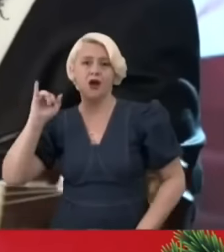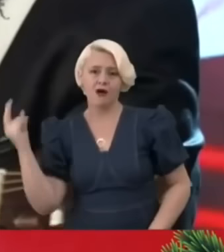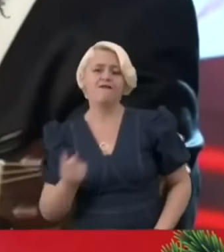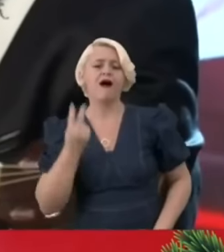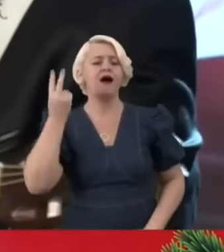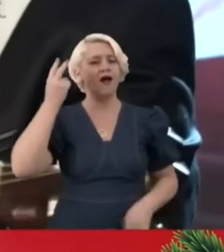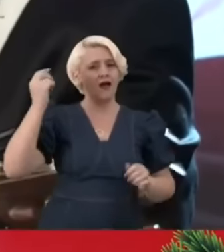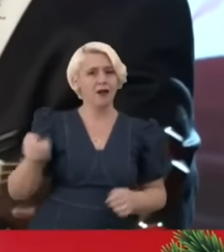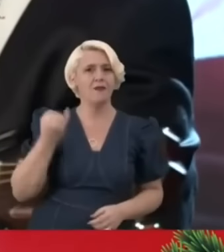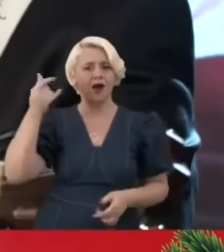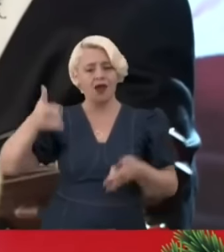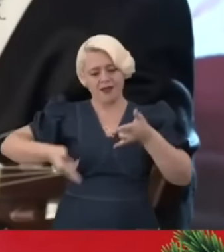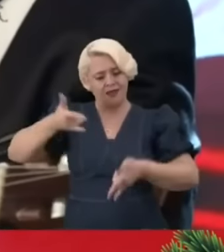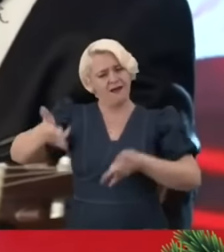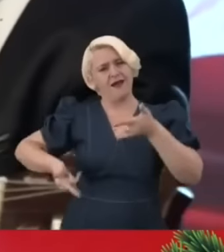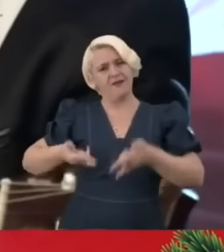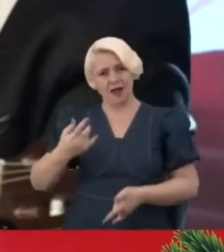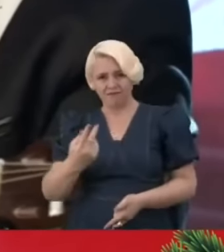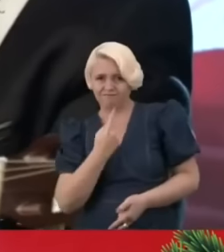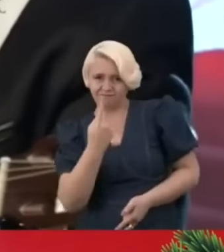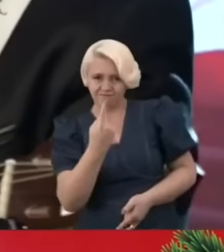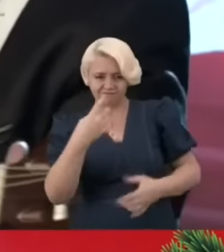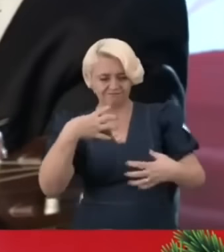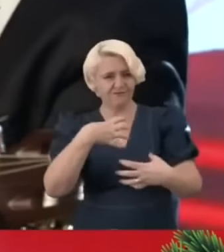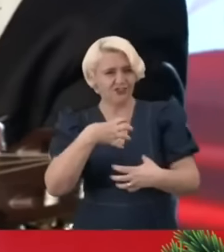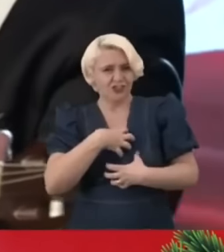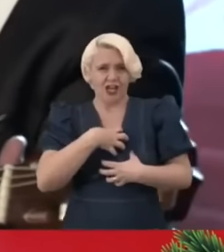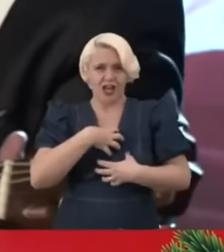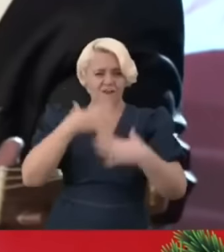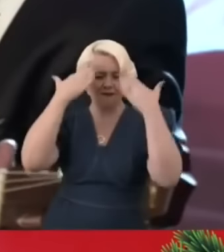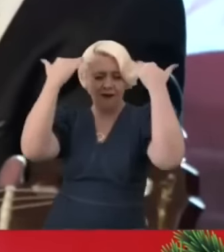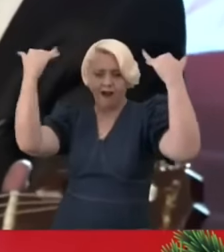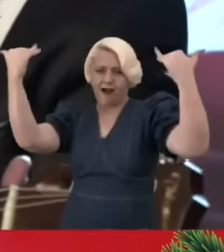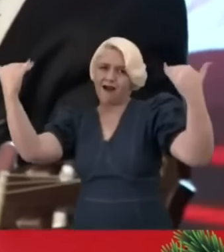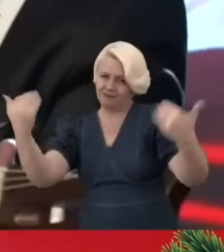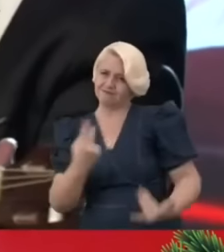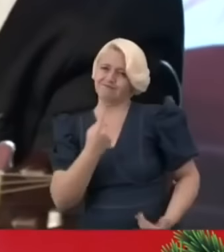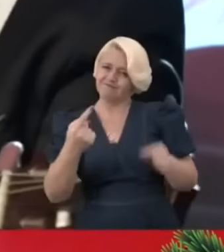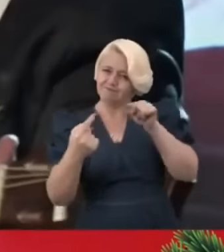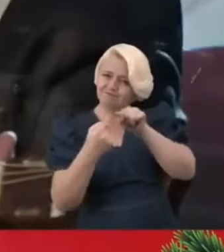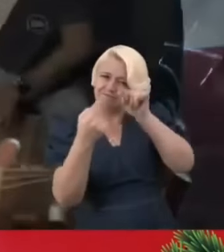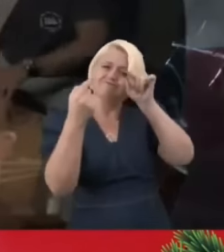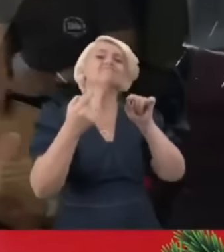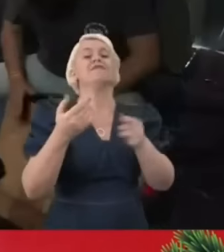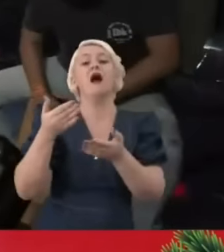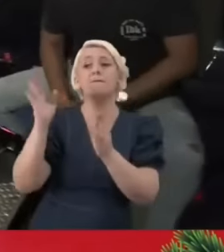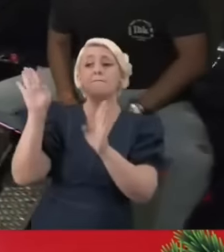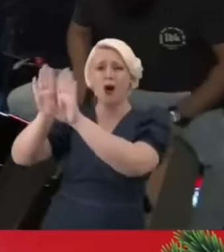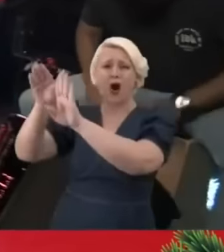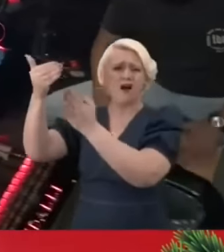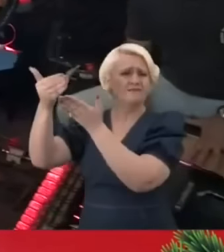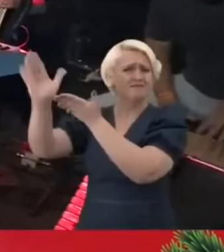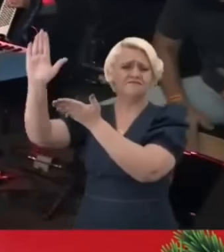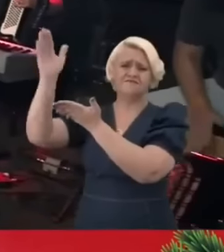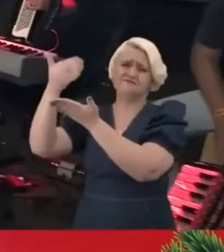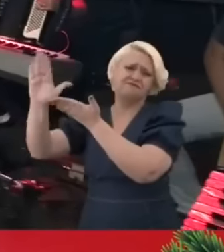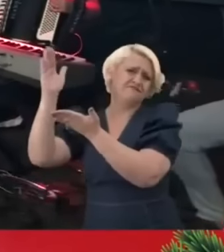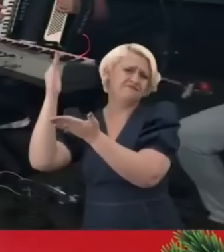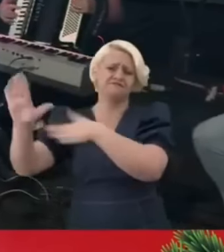O que vale é que aqui na cama sua melhor versão tá deitada comigo. Da porta pra